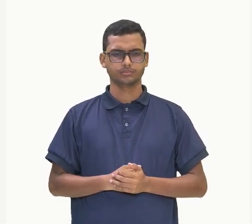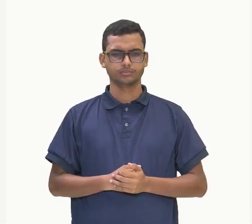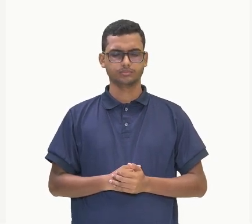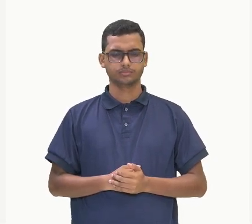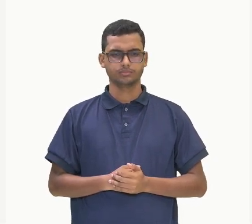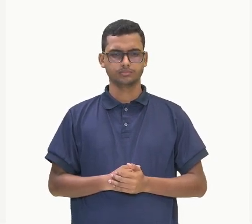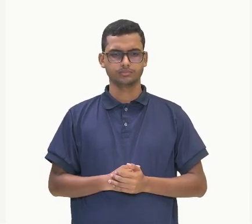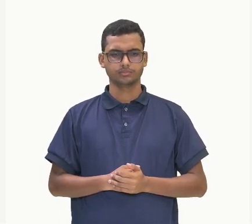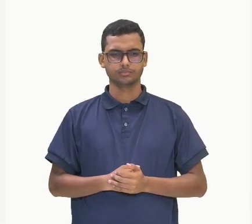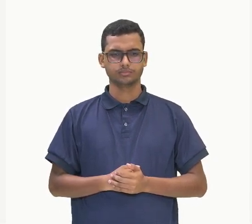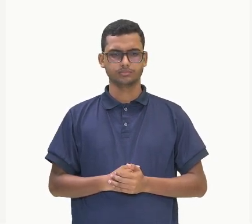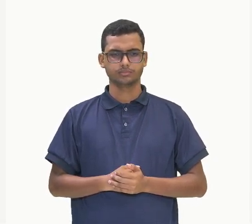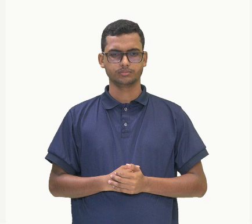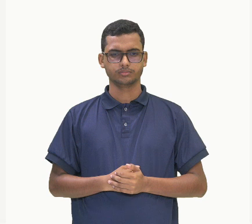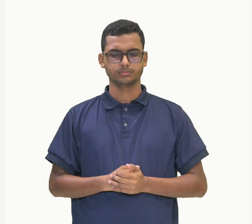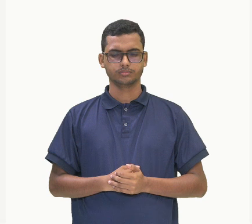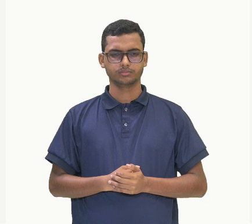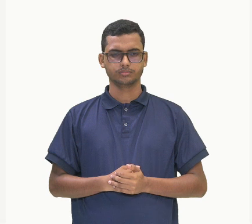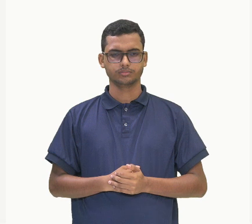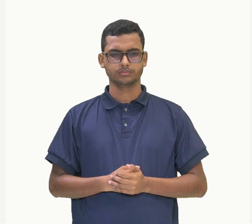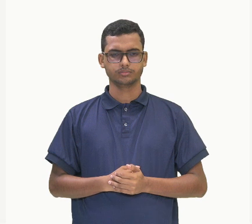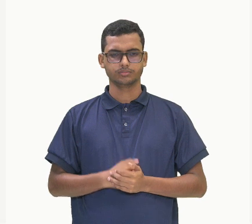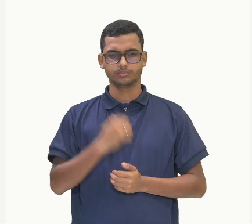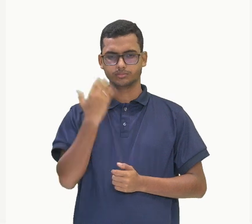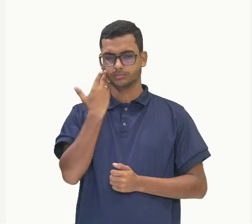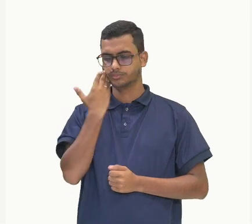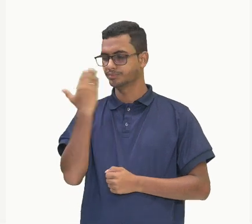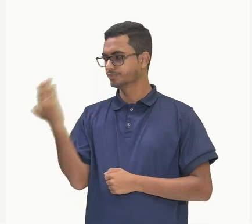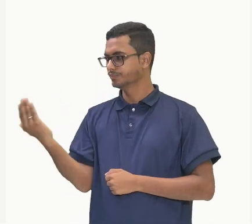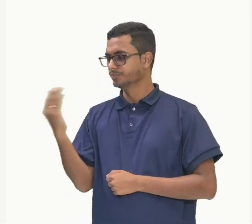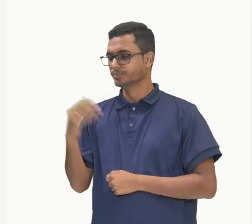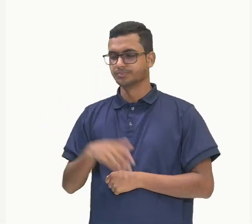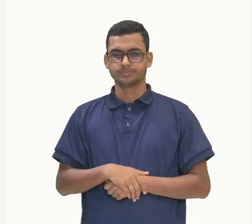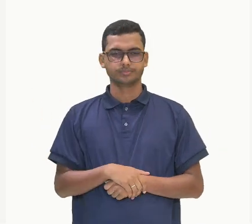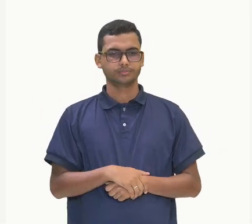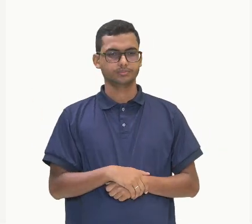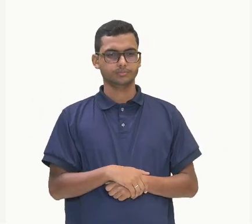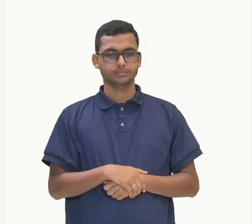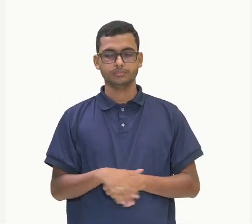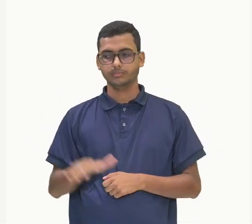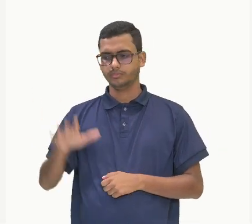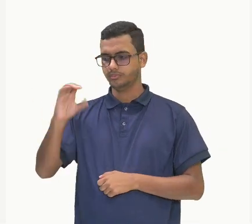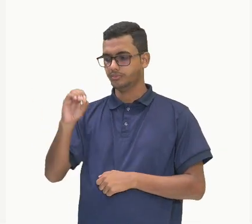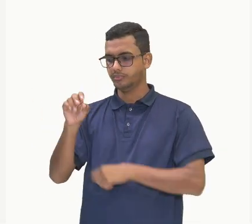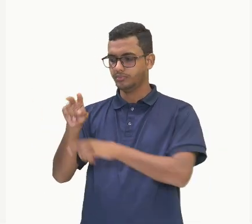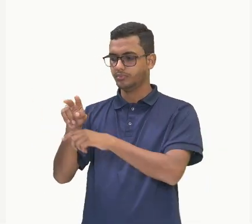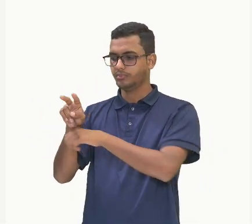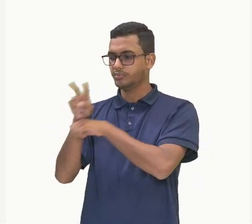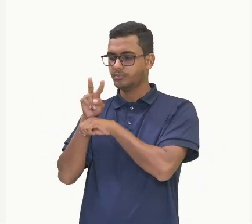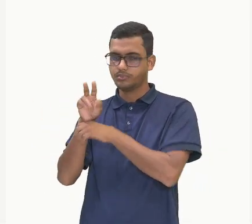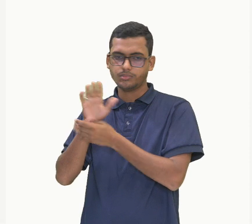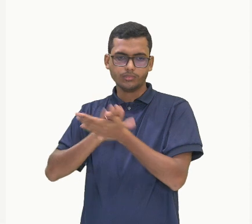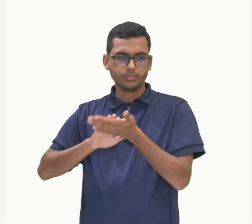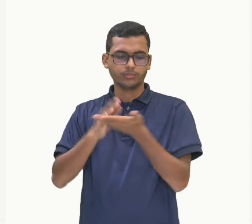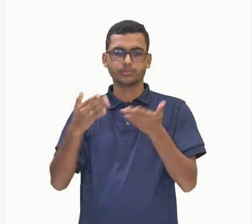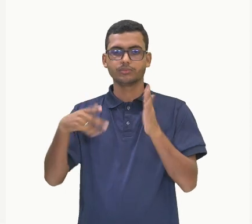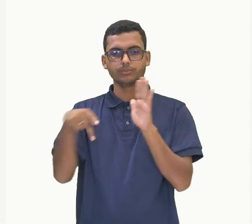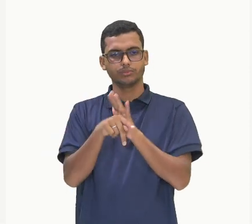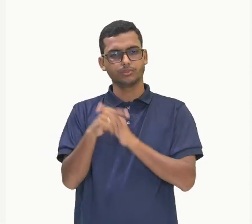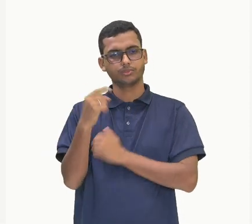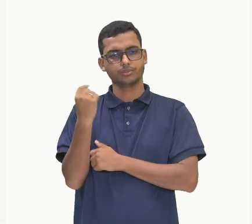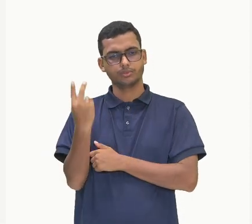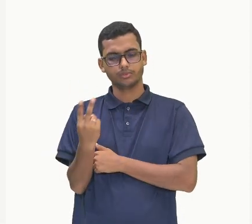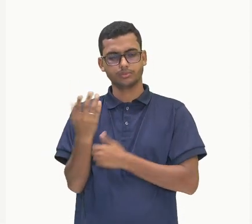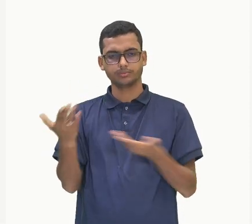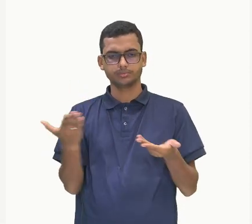emprestei aqui, ele fica valendo como 9, mas lembra que 0 não tem nada para emprestar. Então, quem emprestou foi esse 2. Então, vai